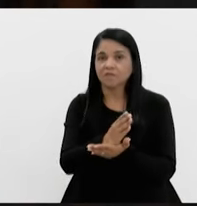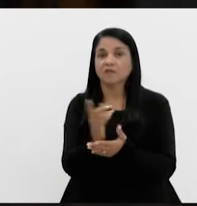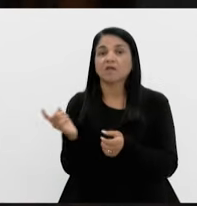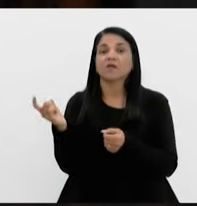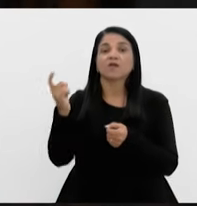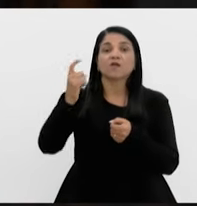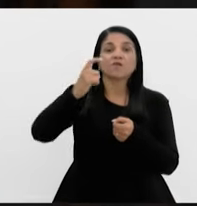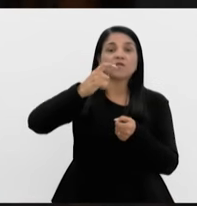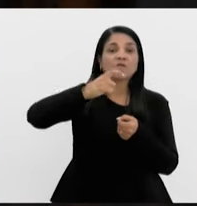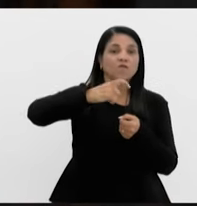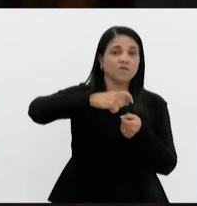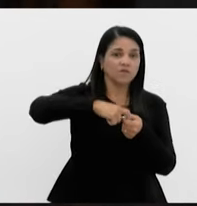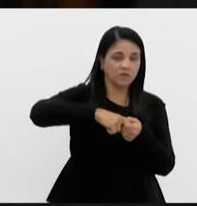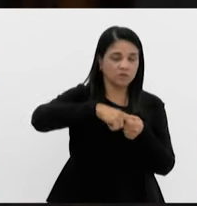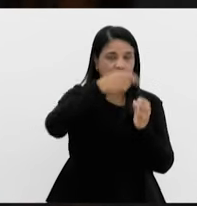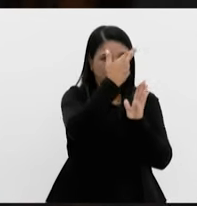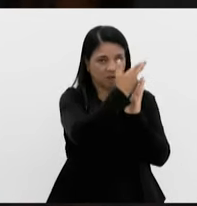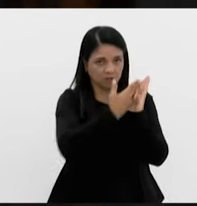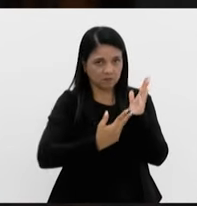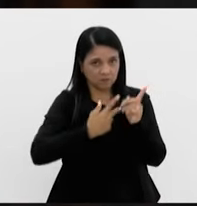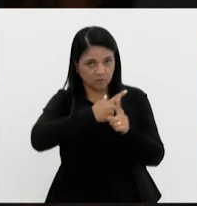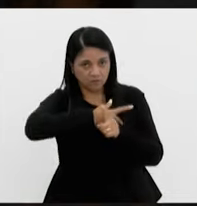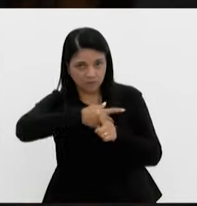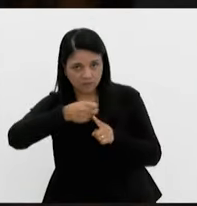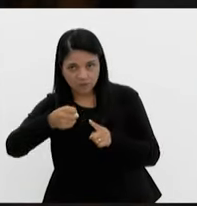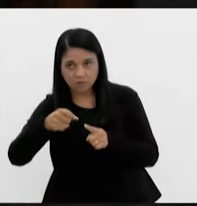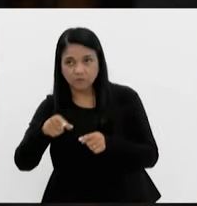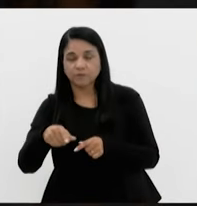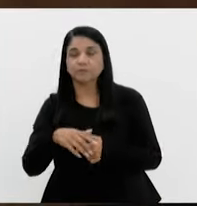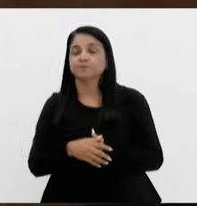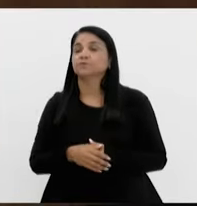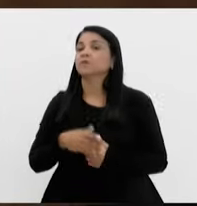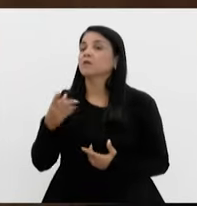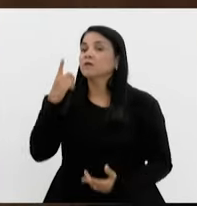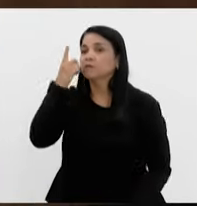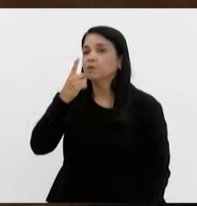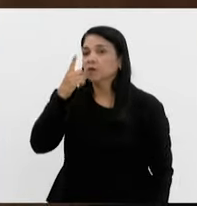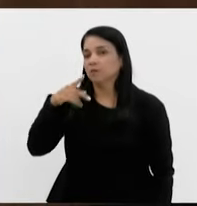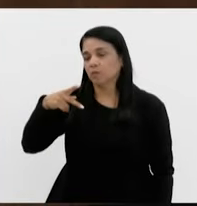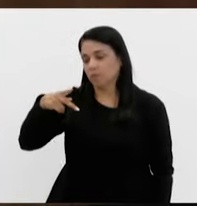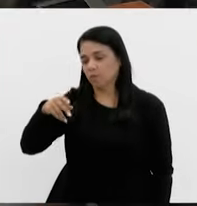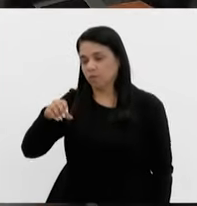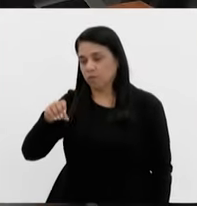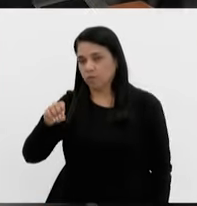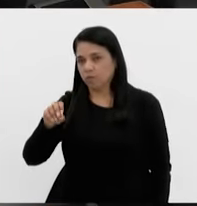eh para a redação do vencido Deputado pobel